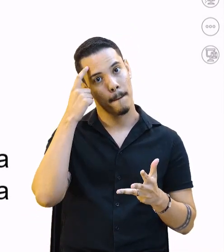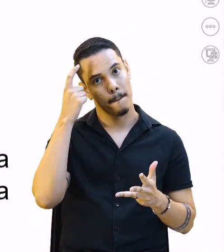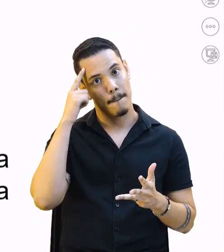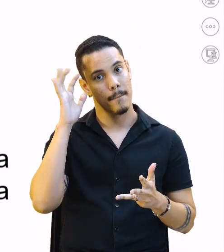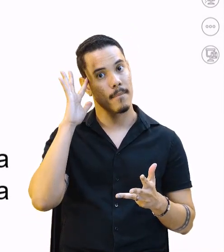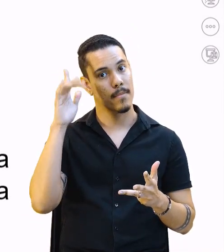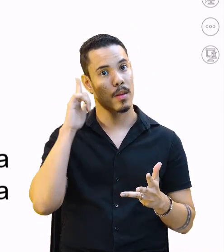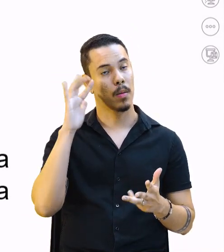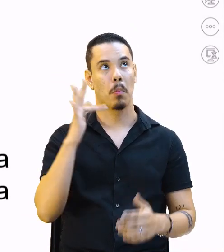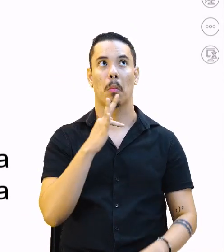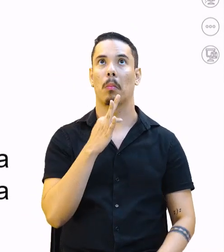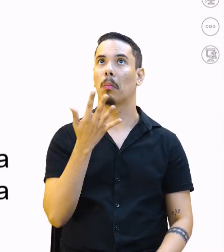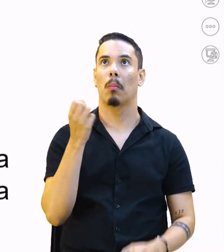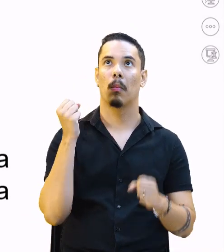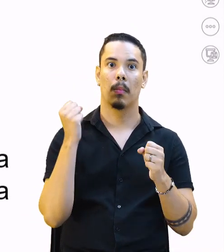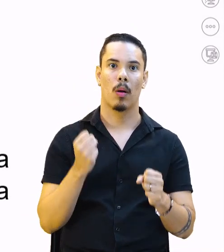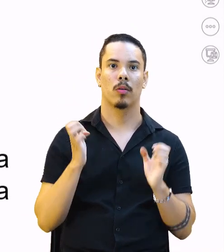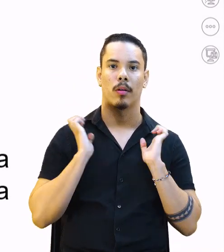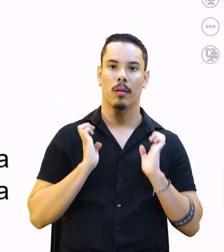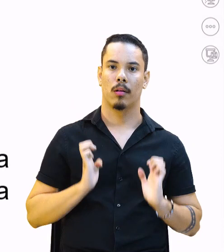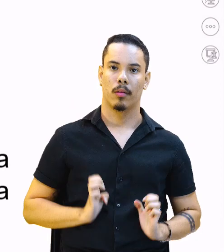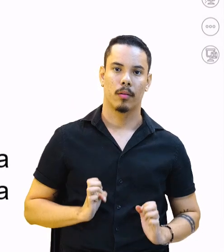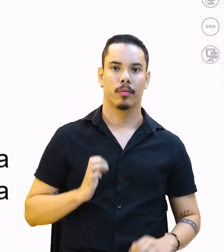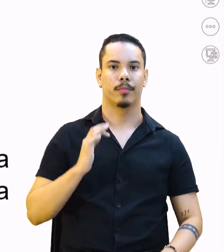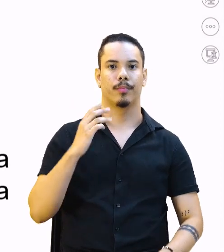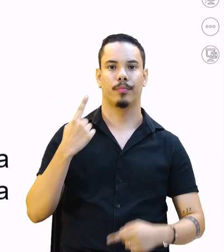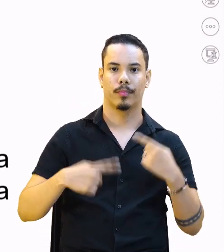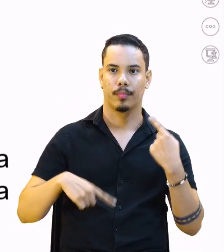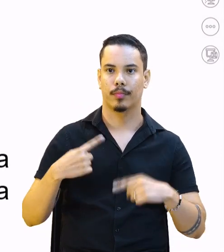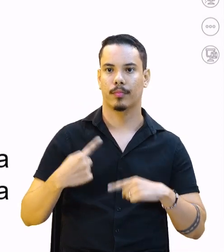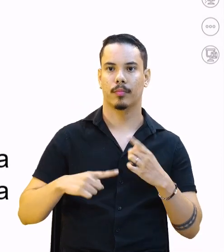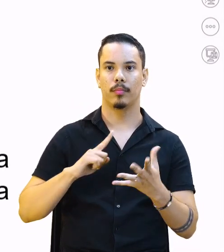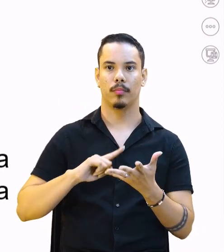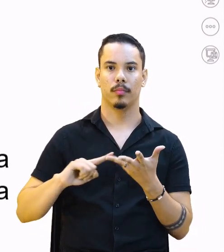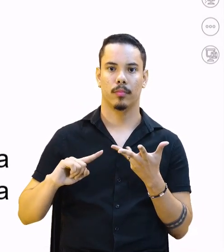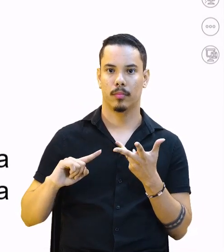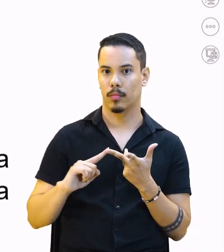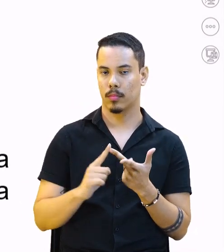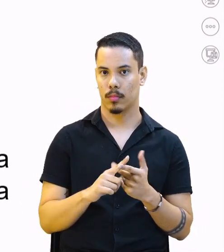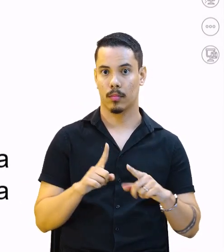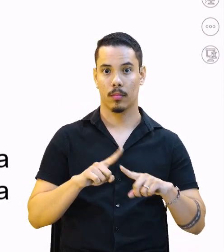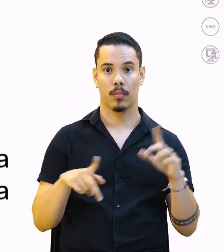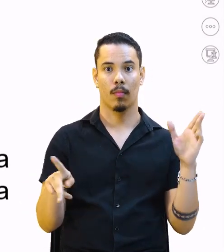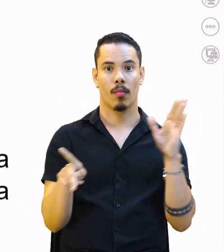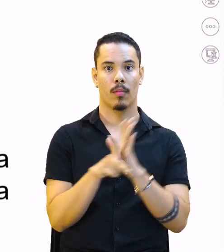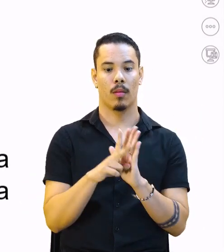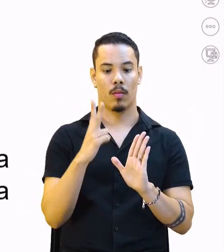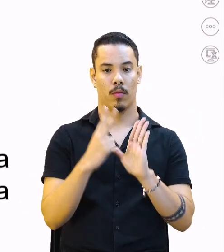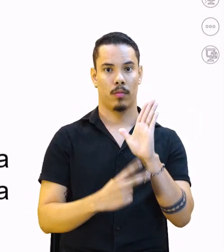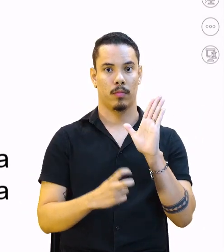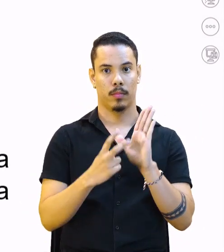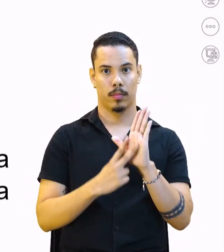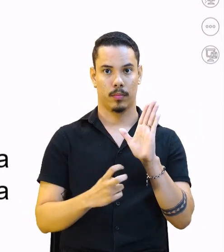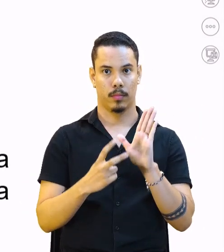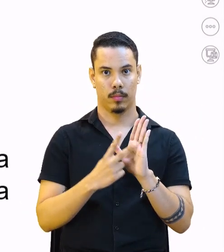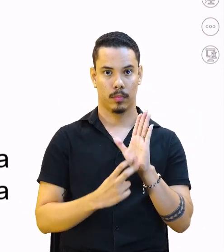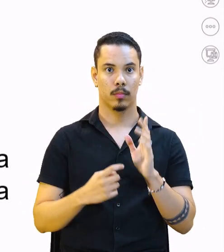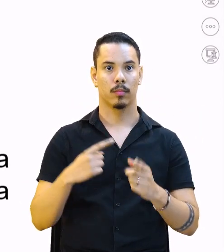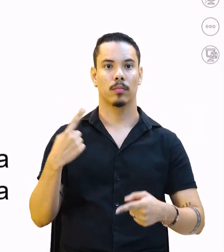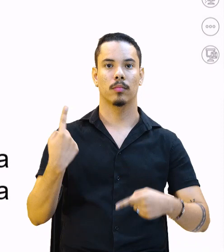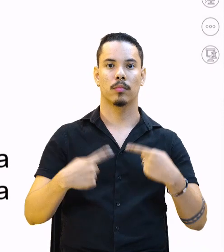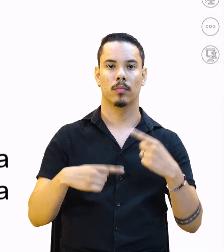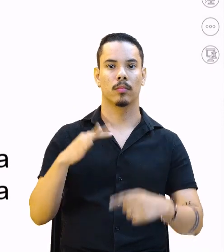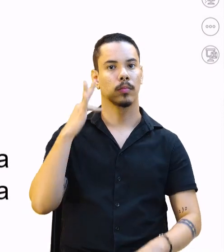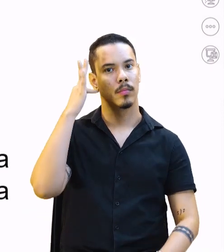política, a ética e tantos outros temas filosóficos. O próprio vocabulário filosófico, ele é proveniente da